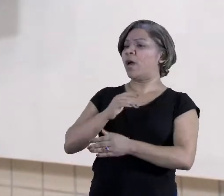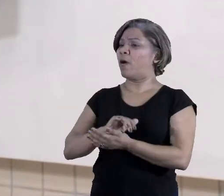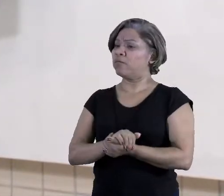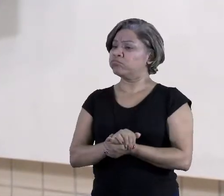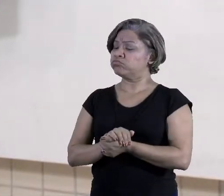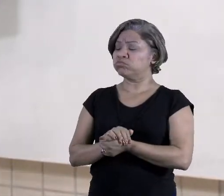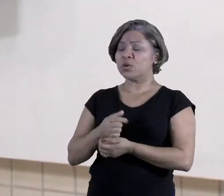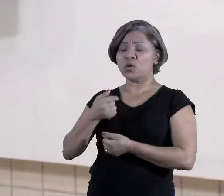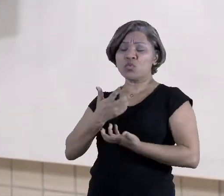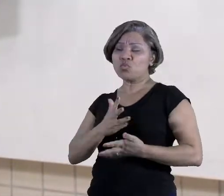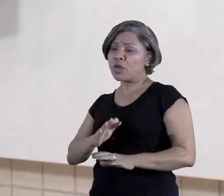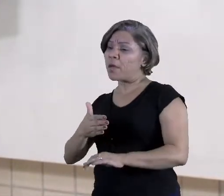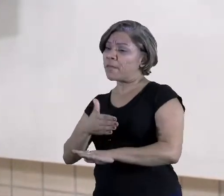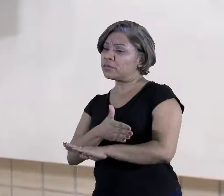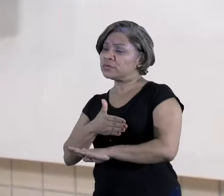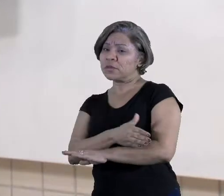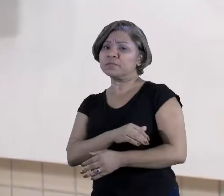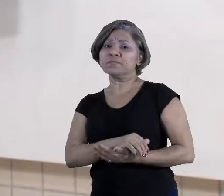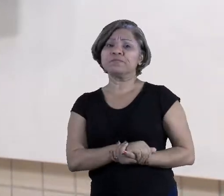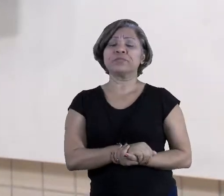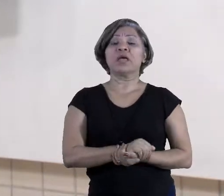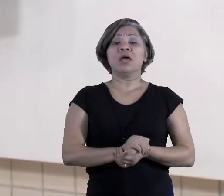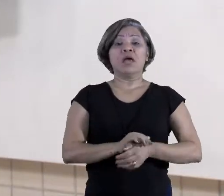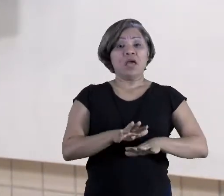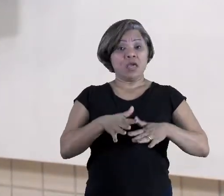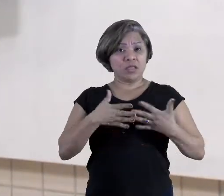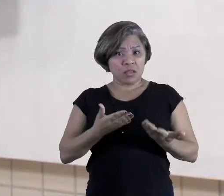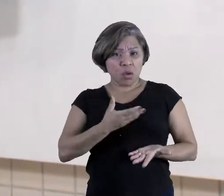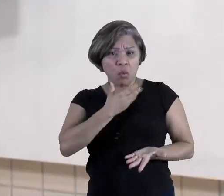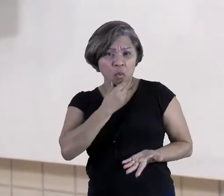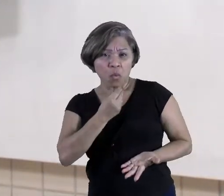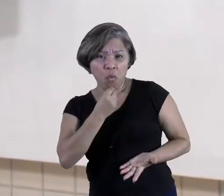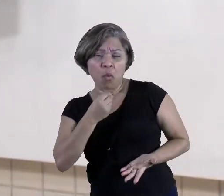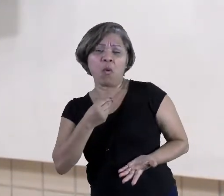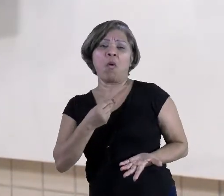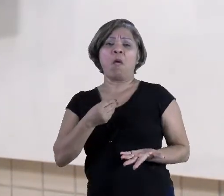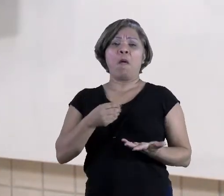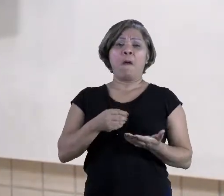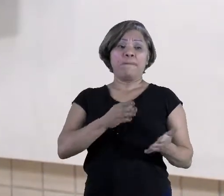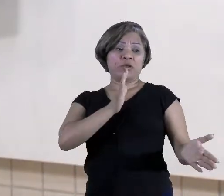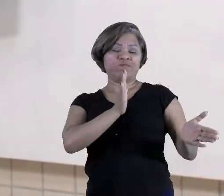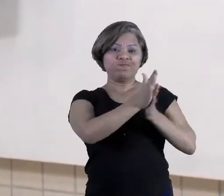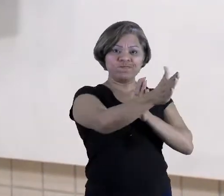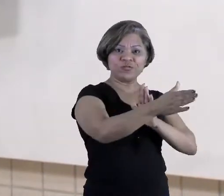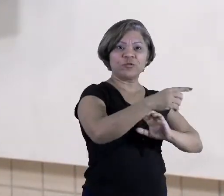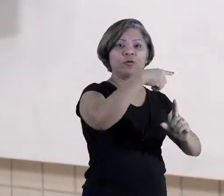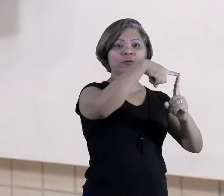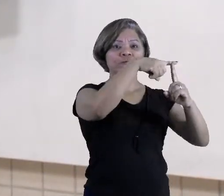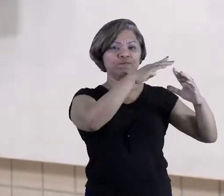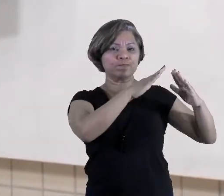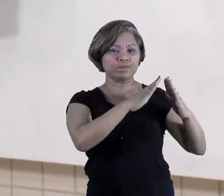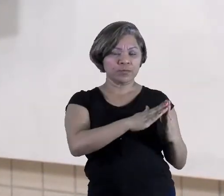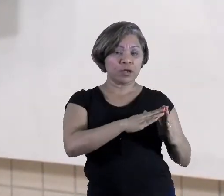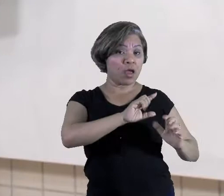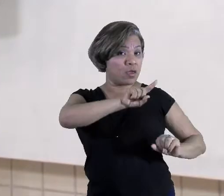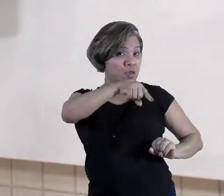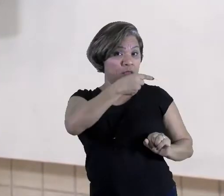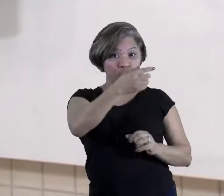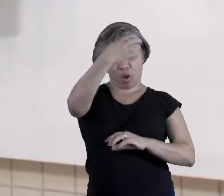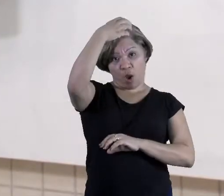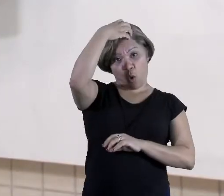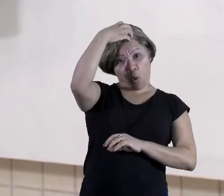revolta. Inclusive, o Amador Bueno ele vai se refugiar em uma igreja, certo? E depois a coroa portuguesa